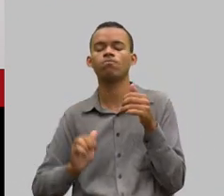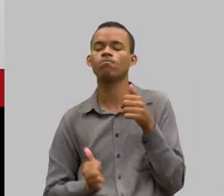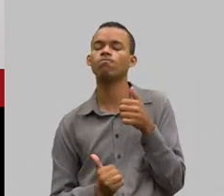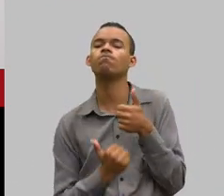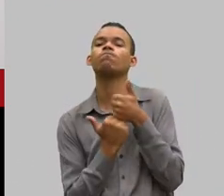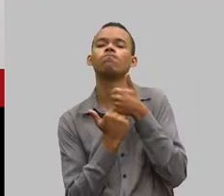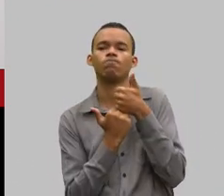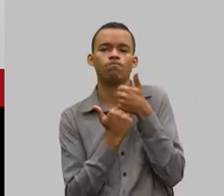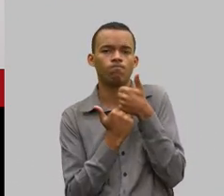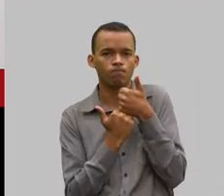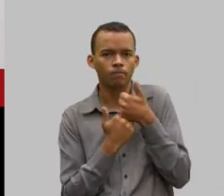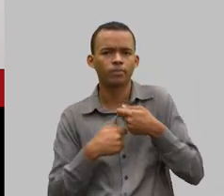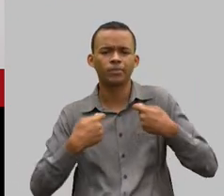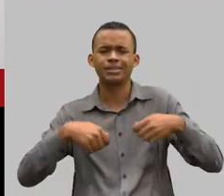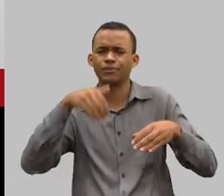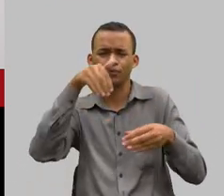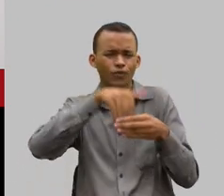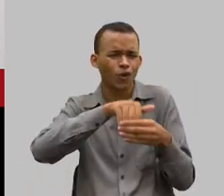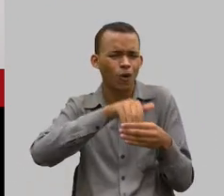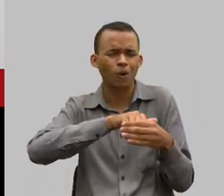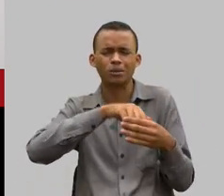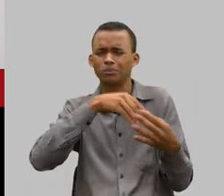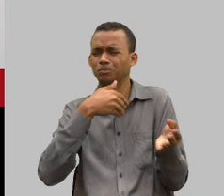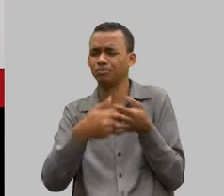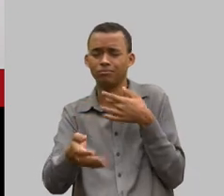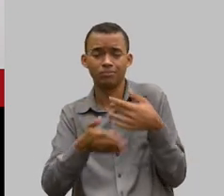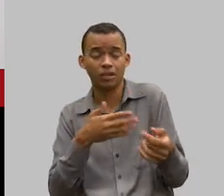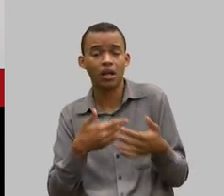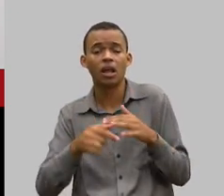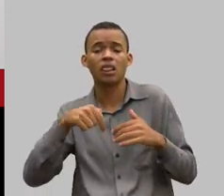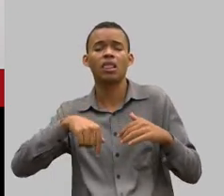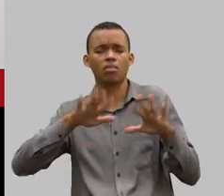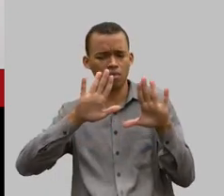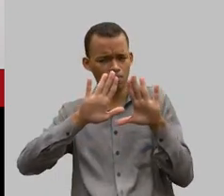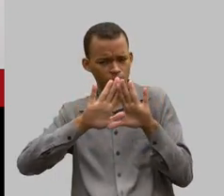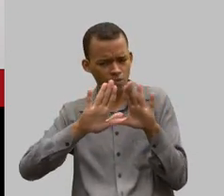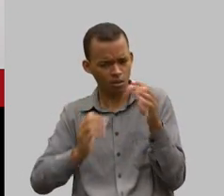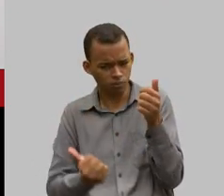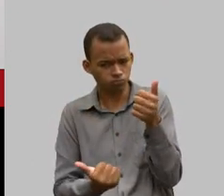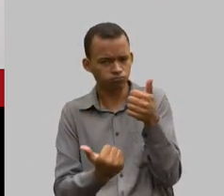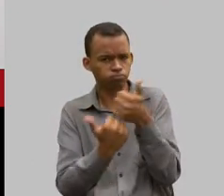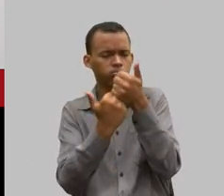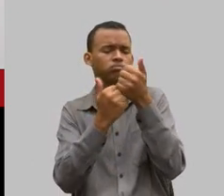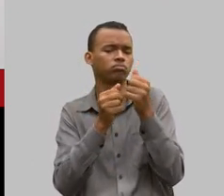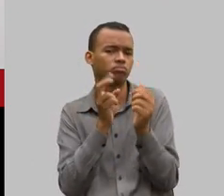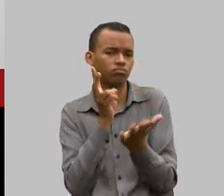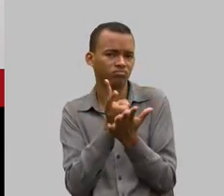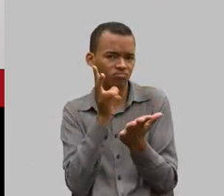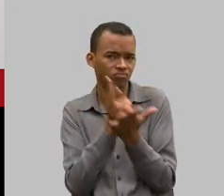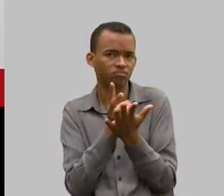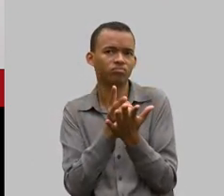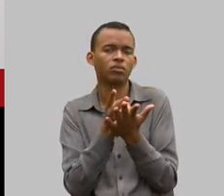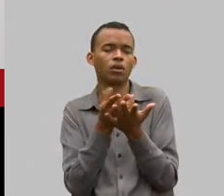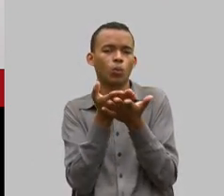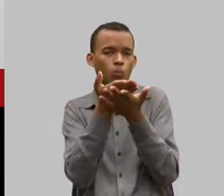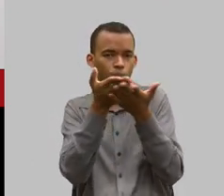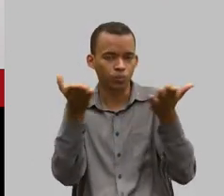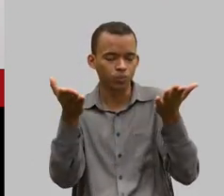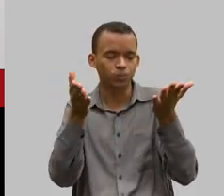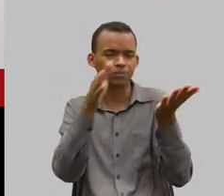votar se precisar de qualquer situação esta casa o dará o respaldo suficiente então a todos vocês os nossos